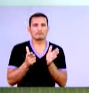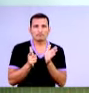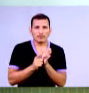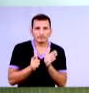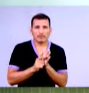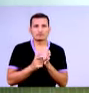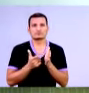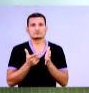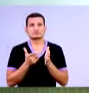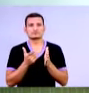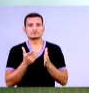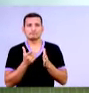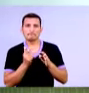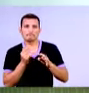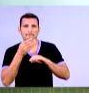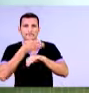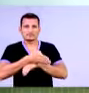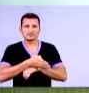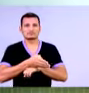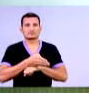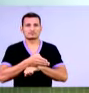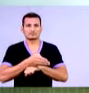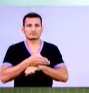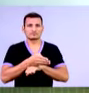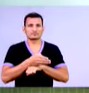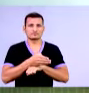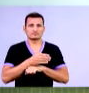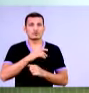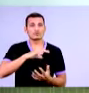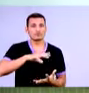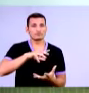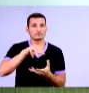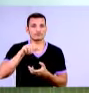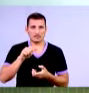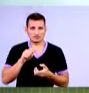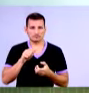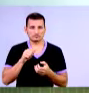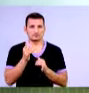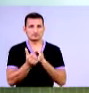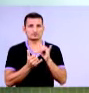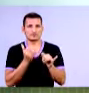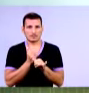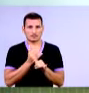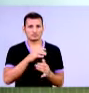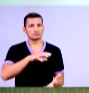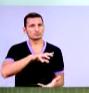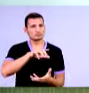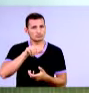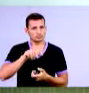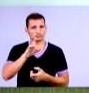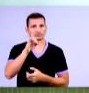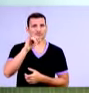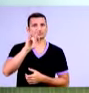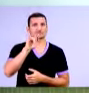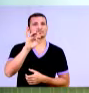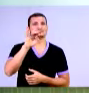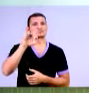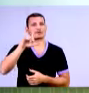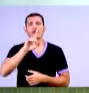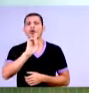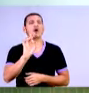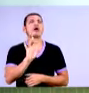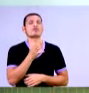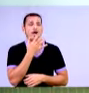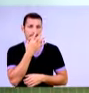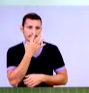de participação, né, no universo da internet, no mundo digital. Ele não apenas assiste, ele não